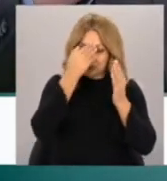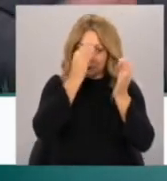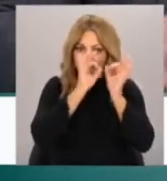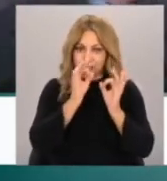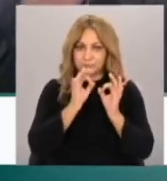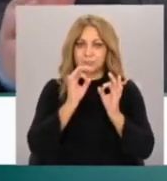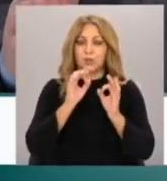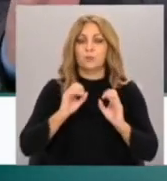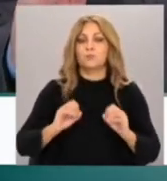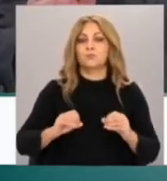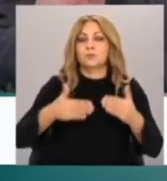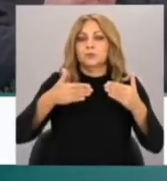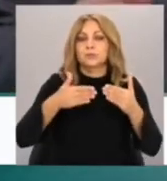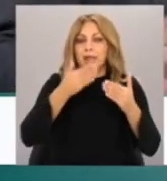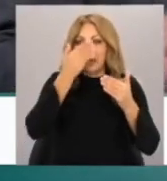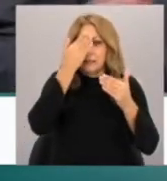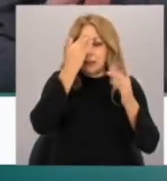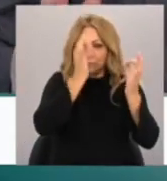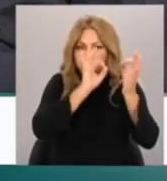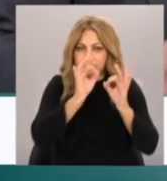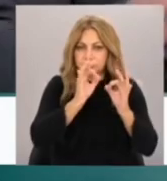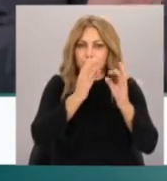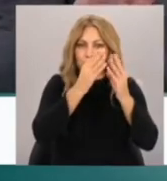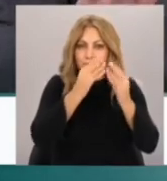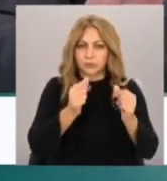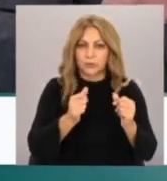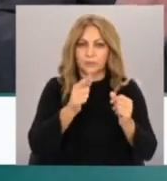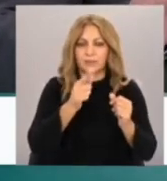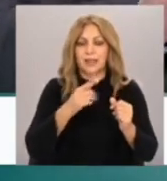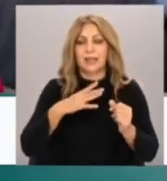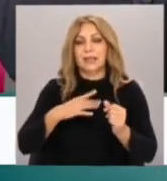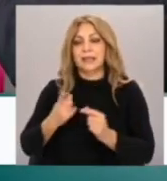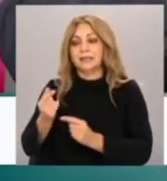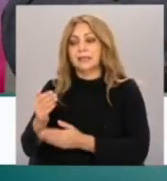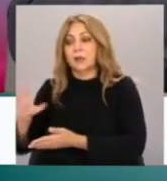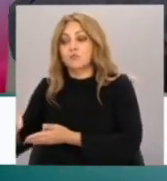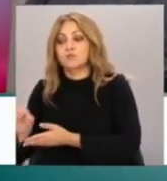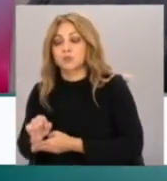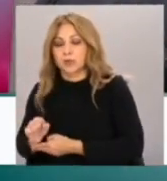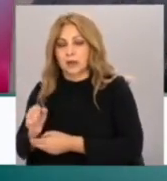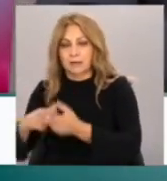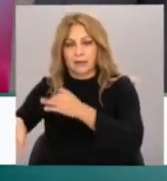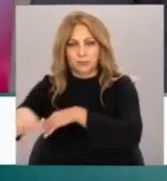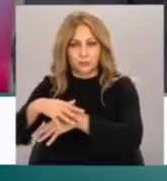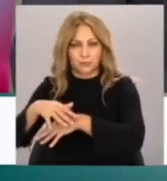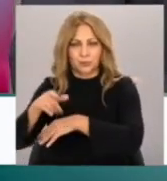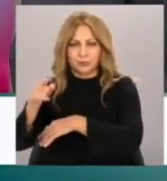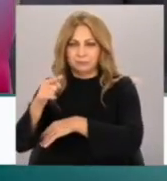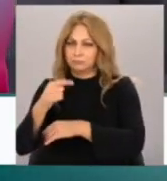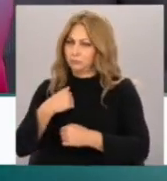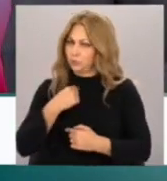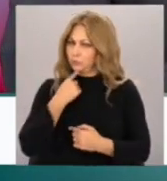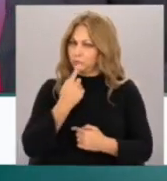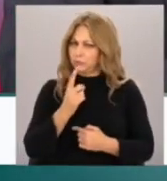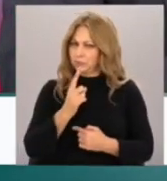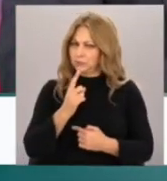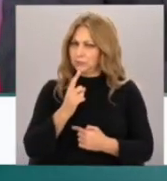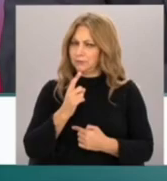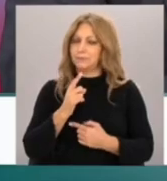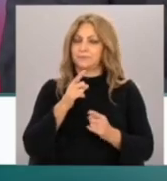prioridades estratégicas são desculpas para ir ao bolso do contribuinte mas não disse o que me parece o que me faz lembrar muitas vezes